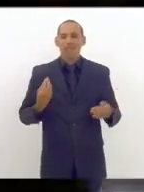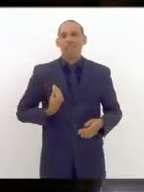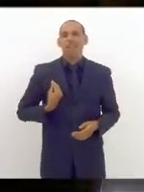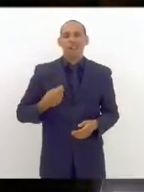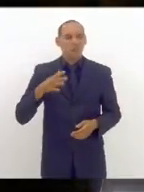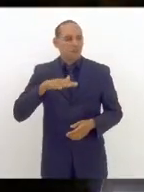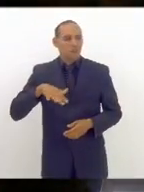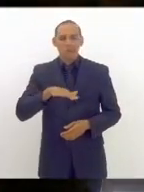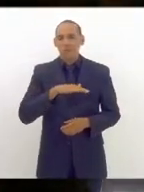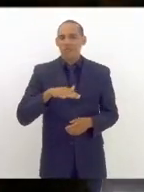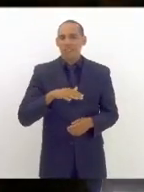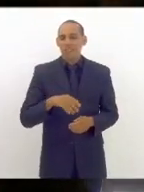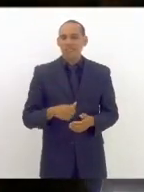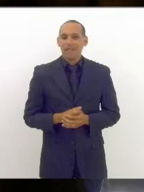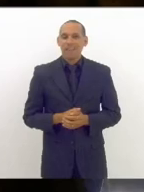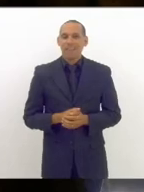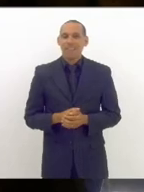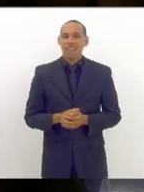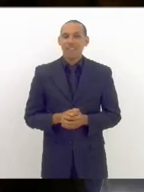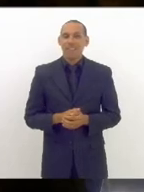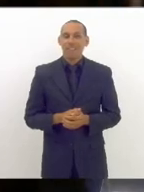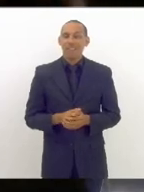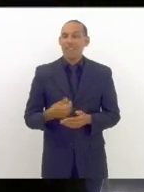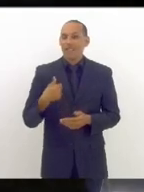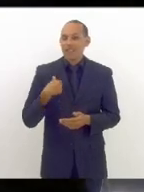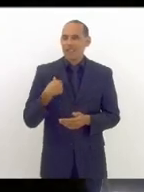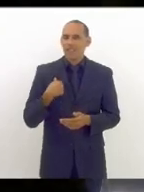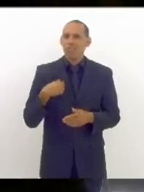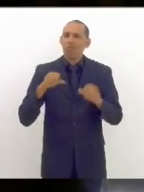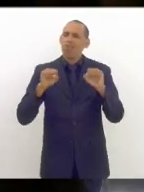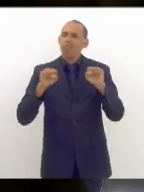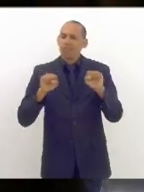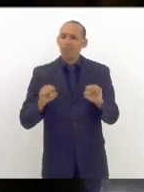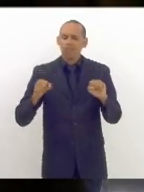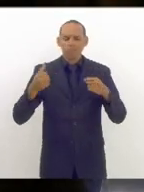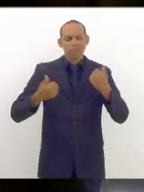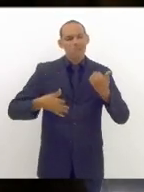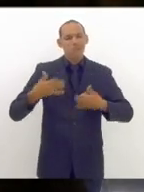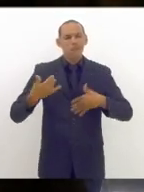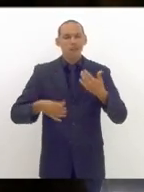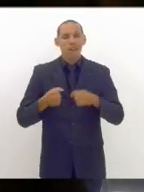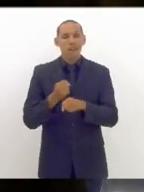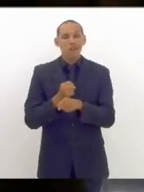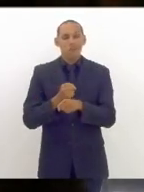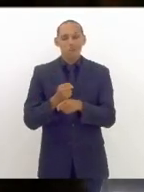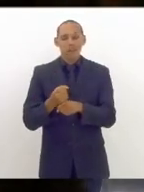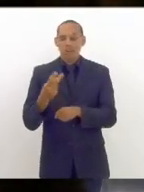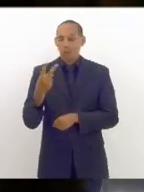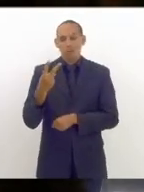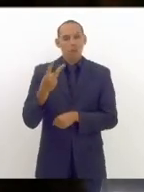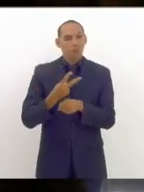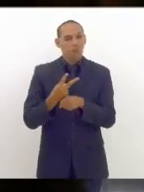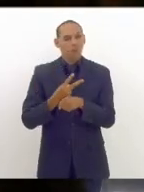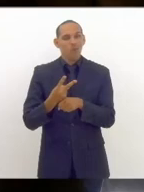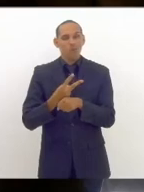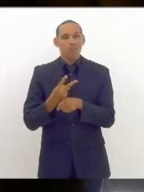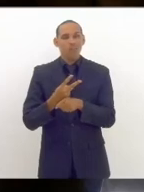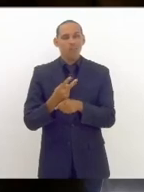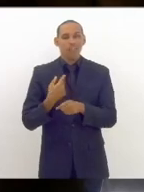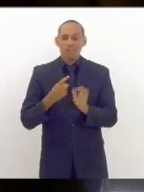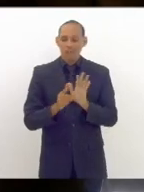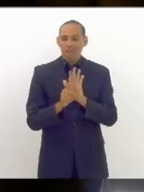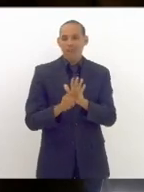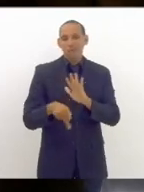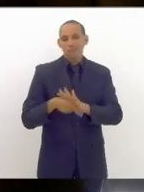aqui. Queria, antes de dar um testemunho sobre o que foi esses dois anos à frente